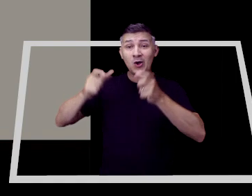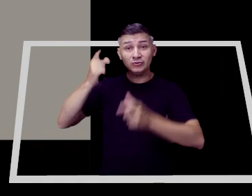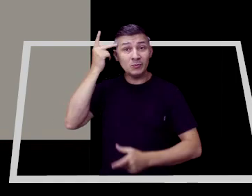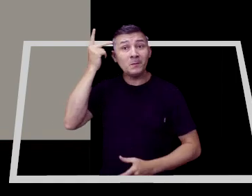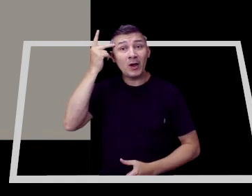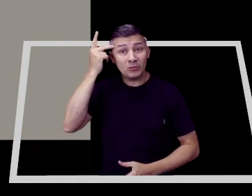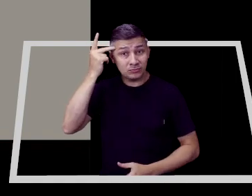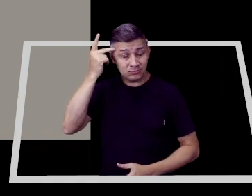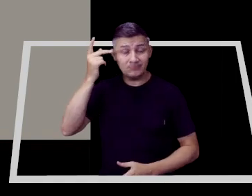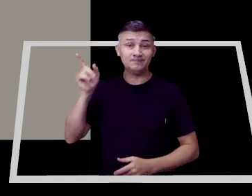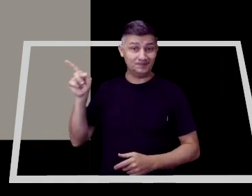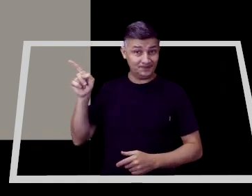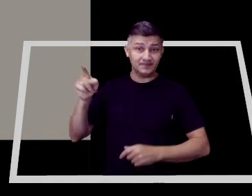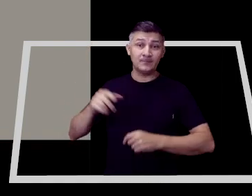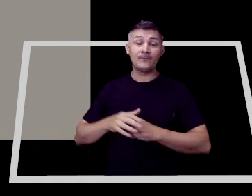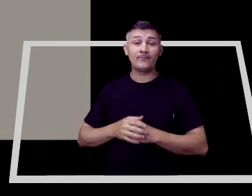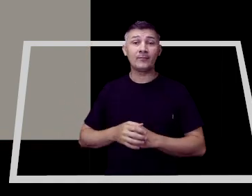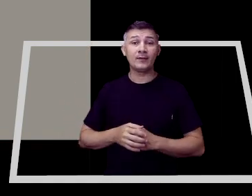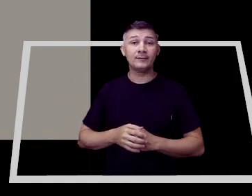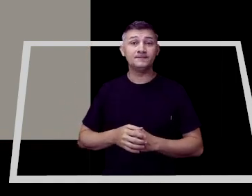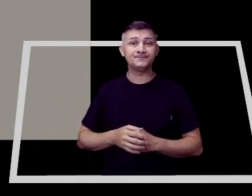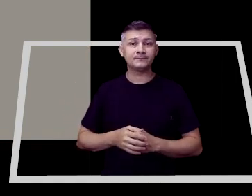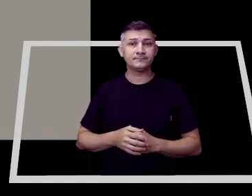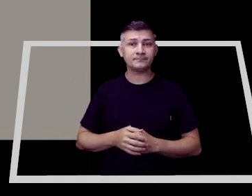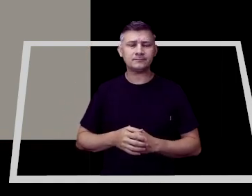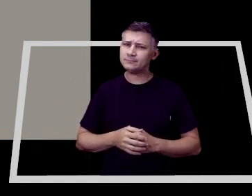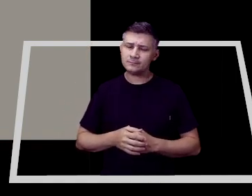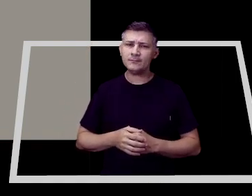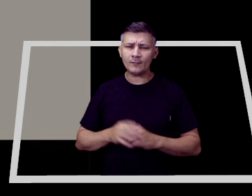situado na cidade de São Paulo e